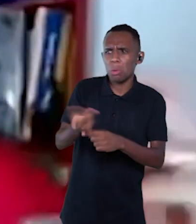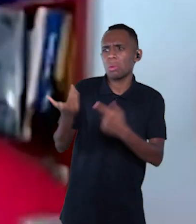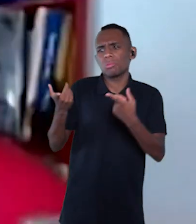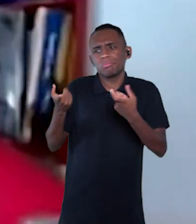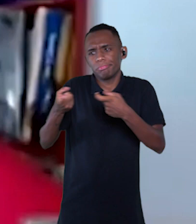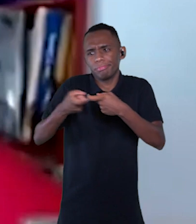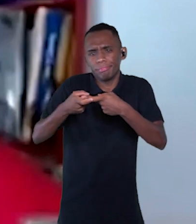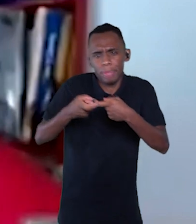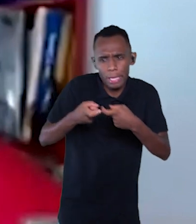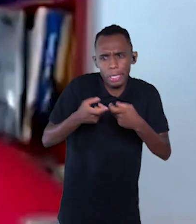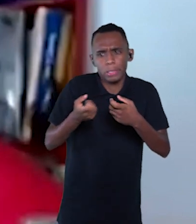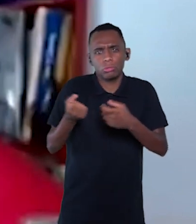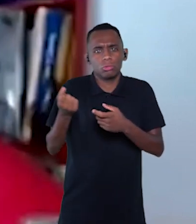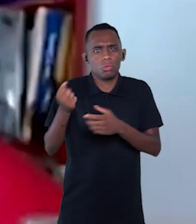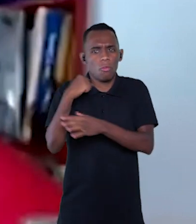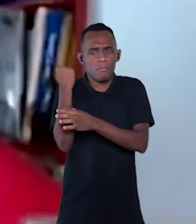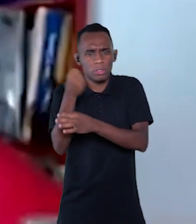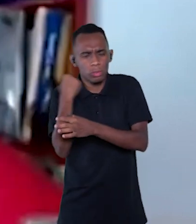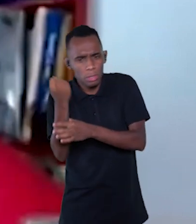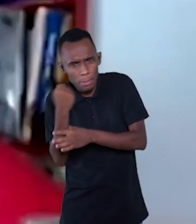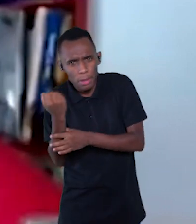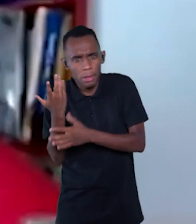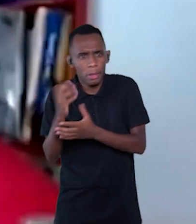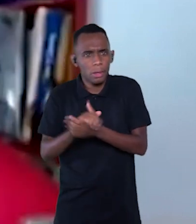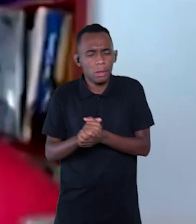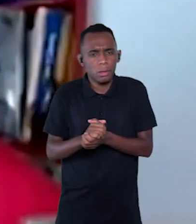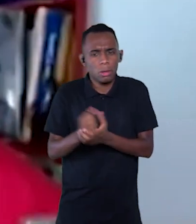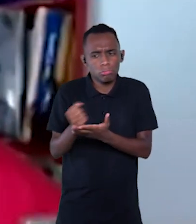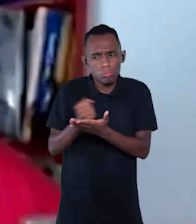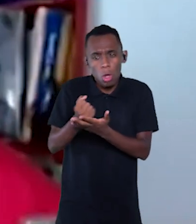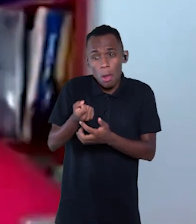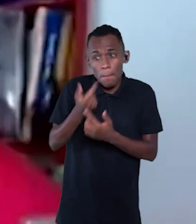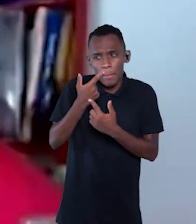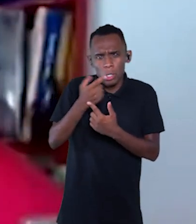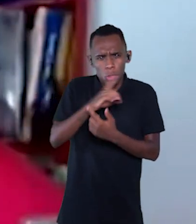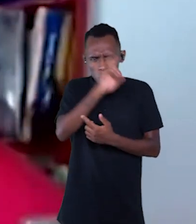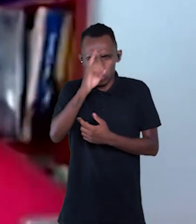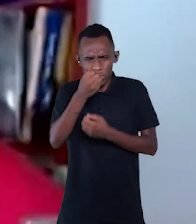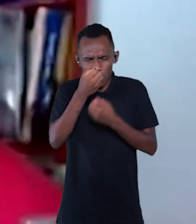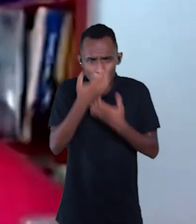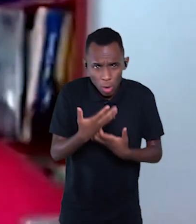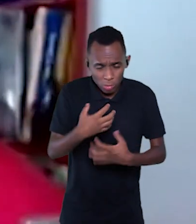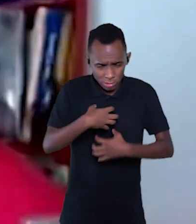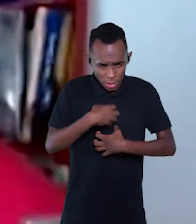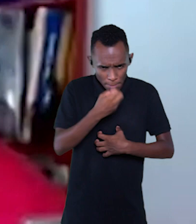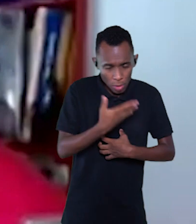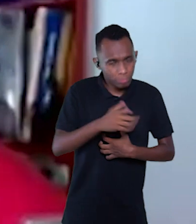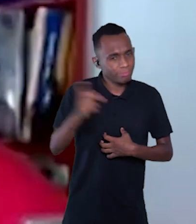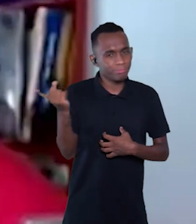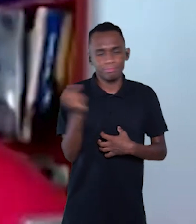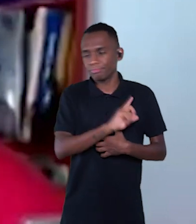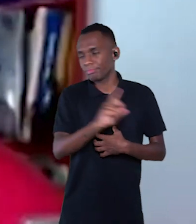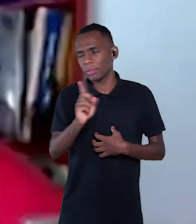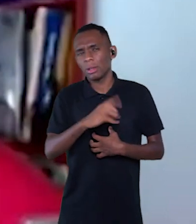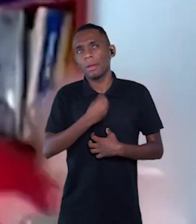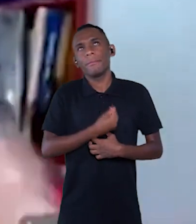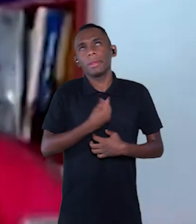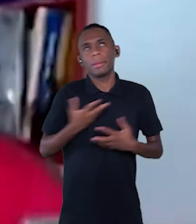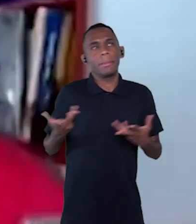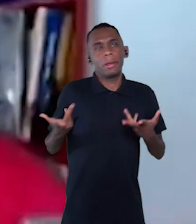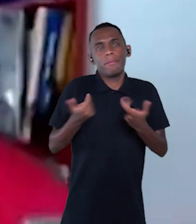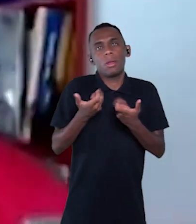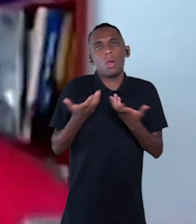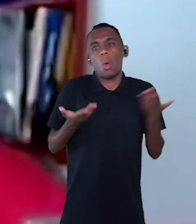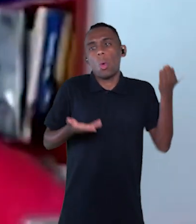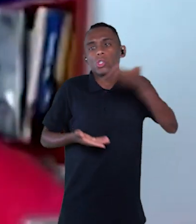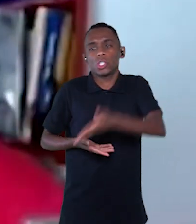um médico, um fisioterapeuta, uma enfermeira, no dia que elas estão ótimas, que elas estão bem, minha vida está maravilhosa e eu vim aqui